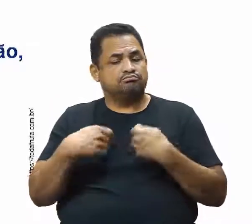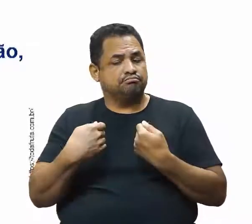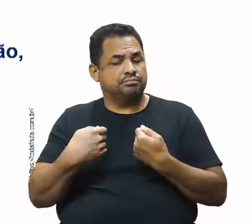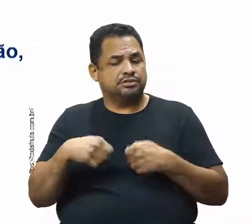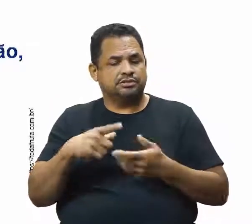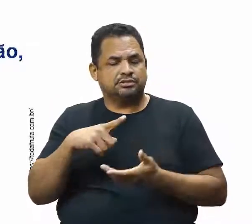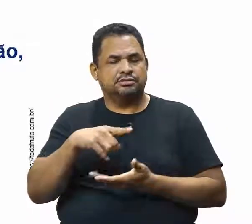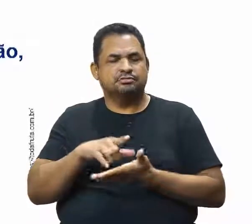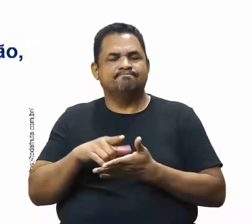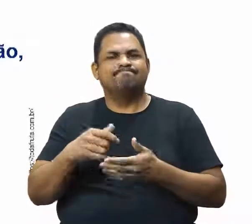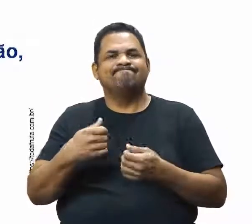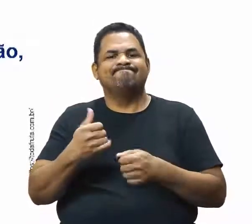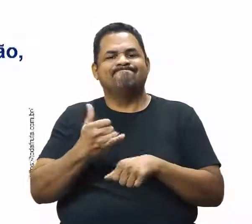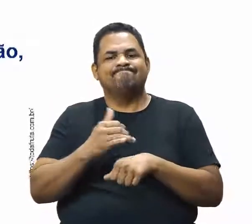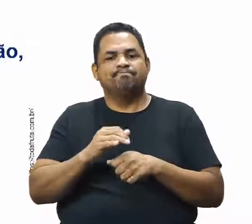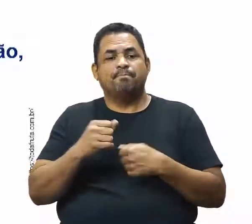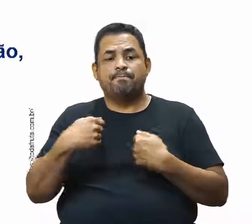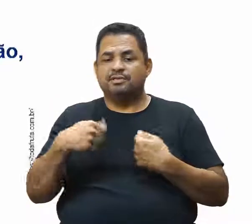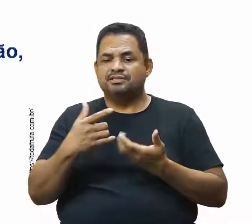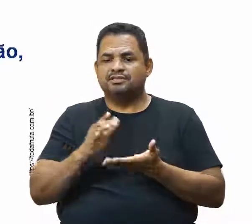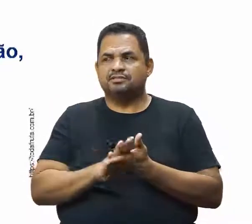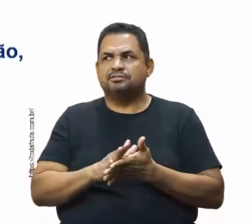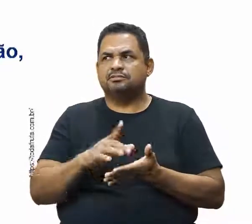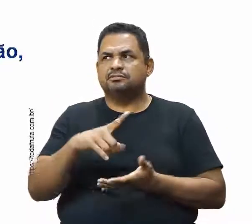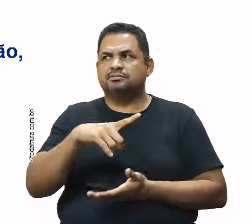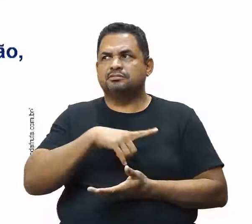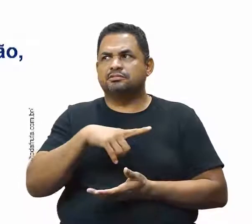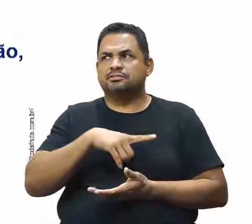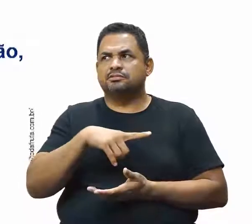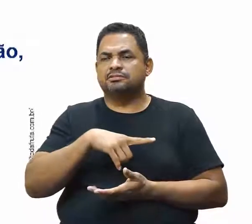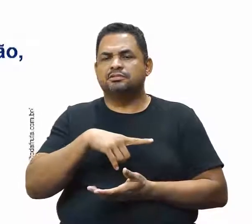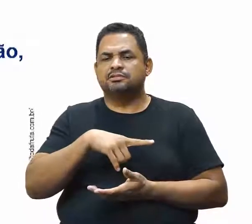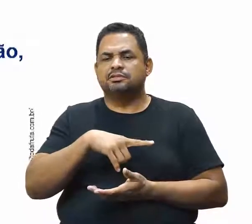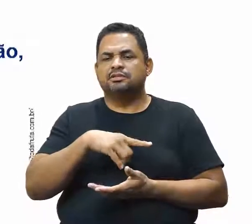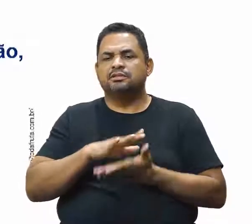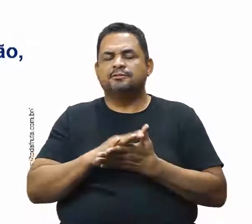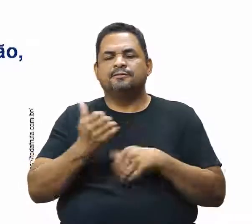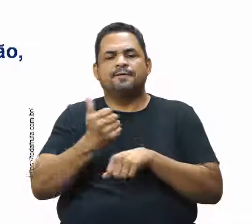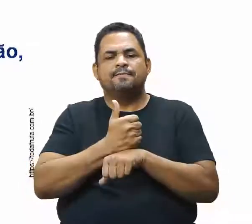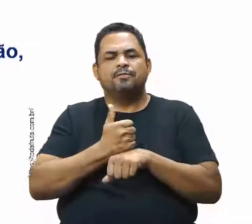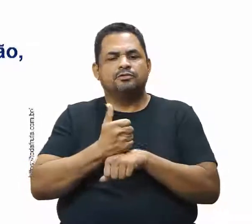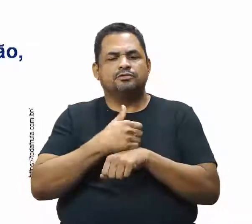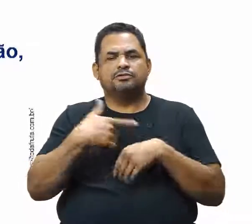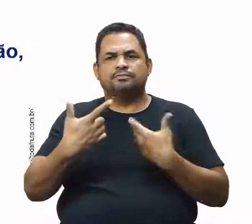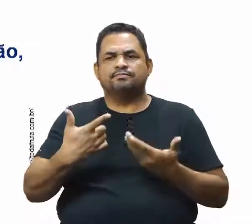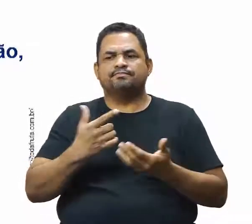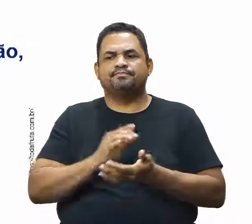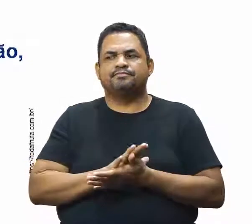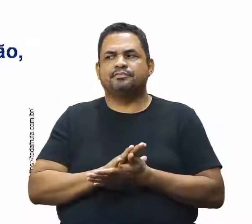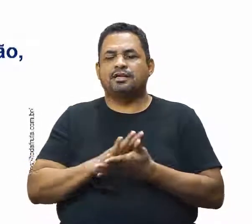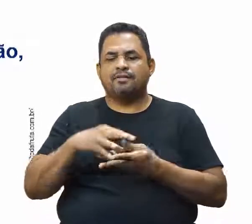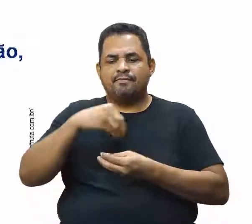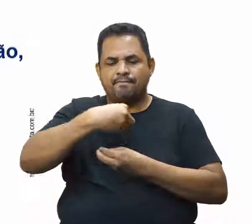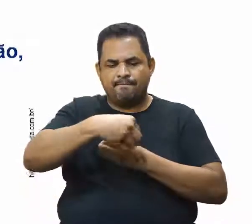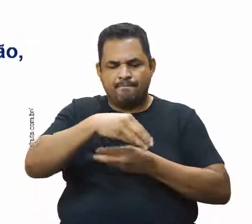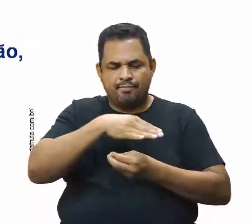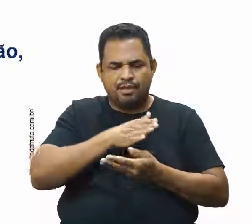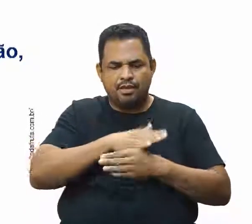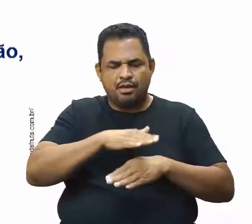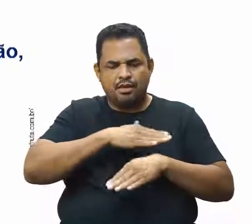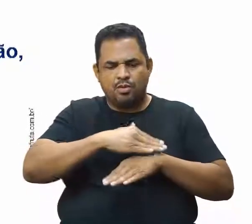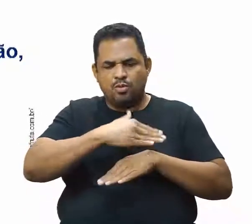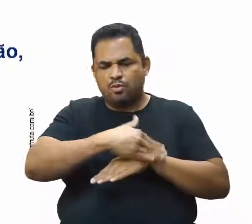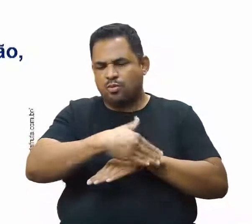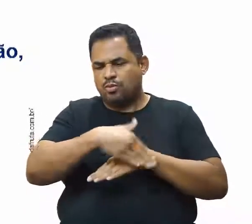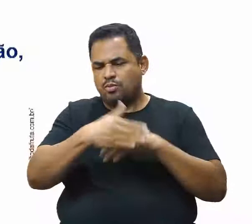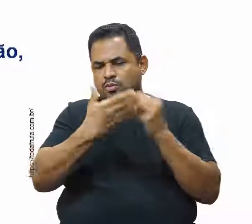que tem que saber, porque é manual, é um serviço manual, nada é mecânico. É manual você cortar o quê? A